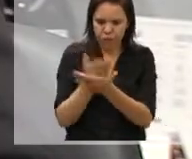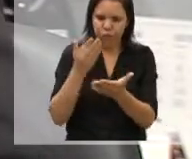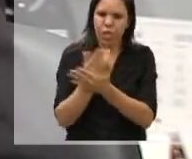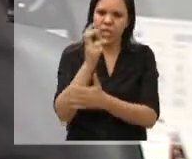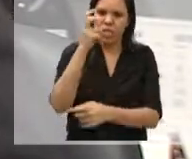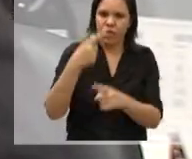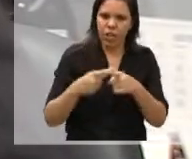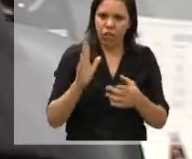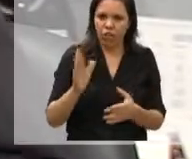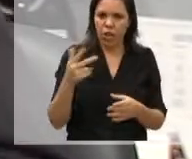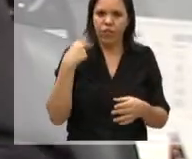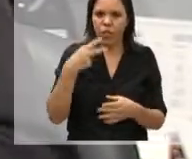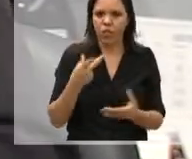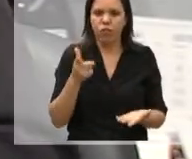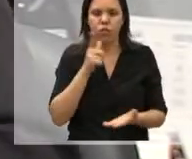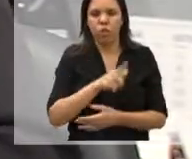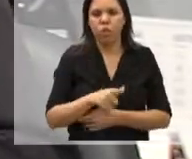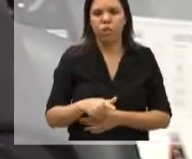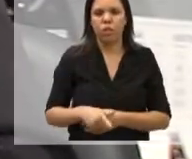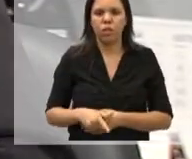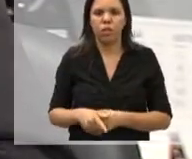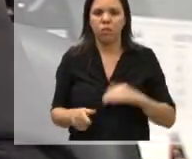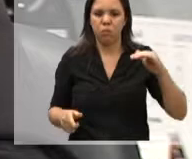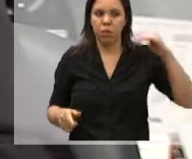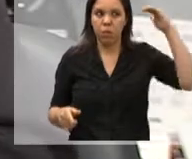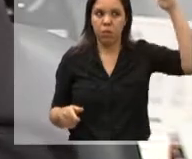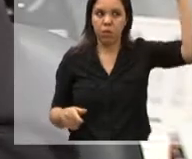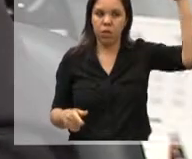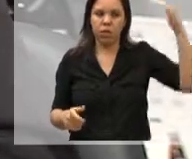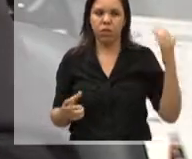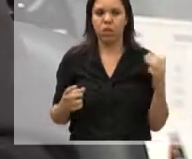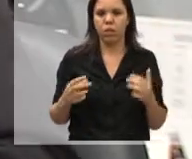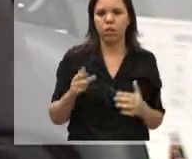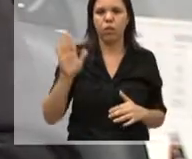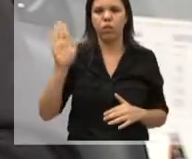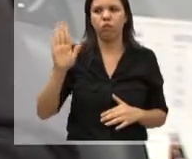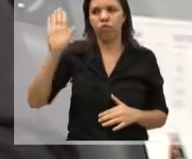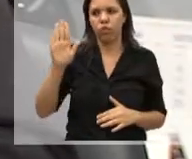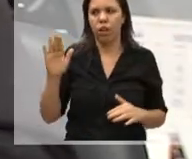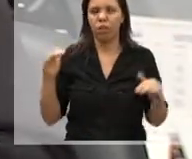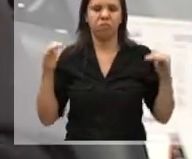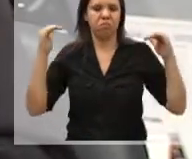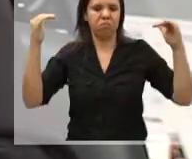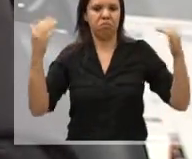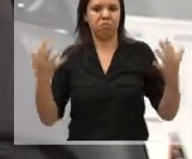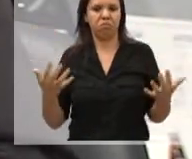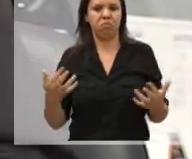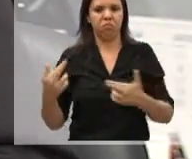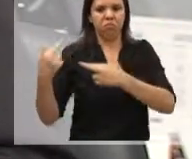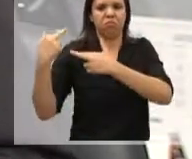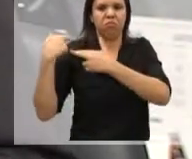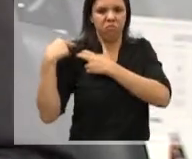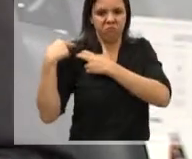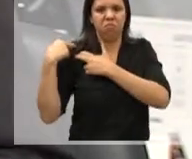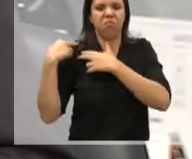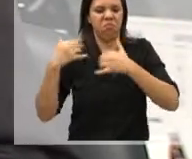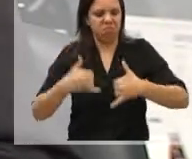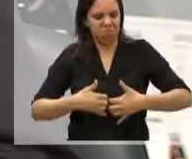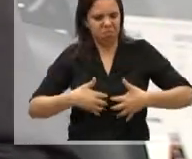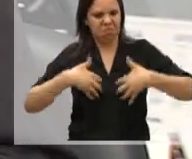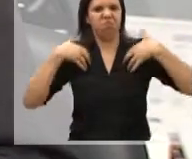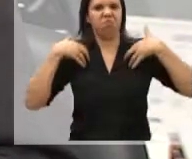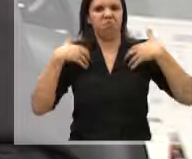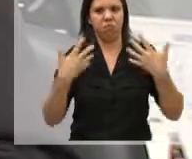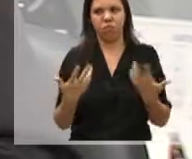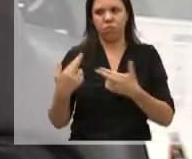4, 5 primeiros candidatos. Isso nos deixa assim, não diria muito envaidecido, mas nos deixa com uma responsabilidade muito grande.